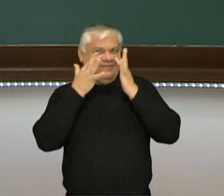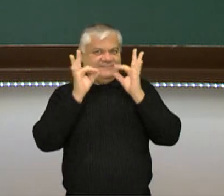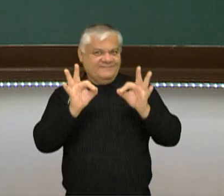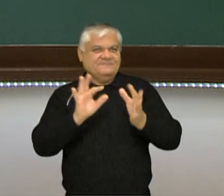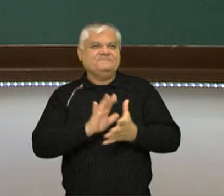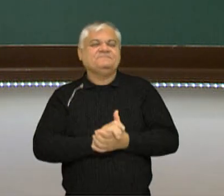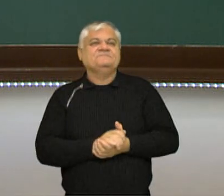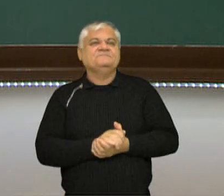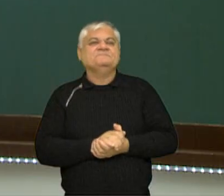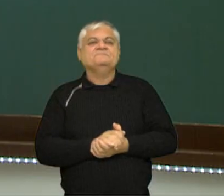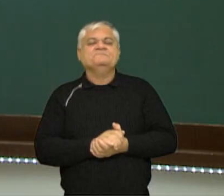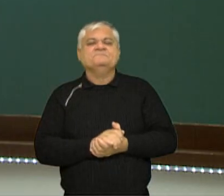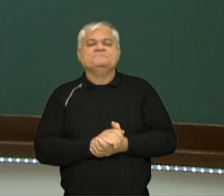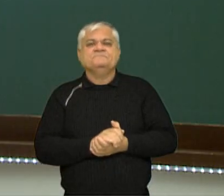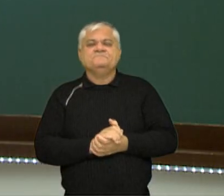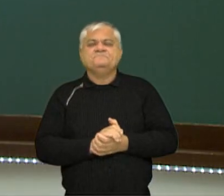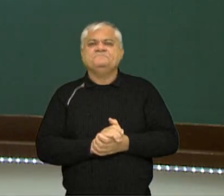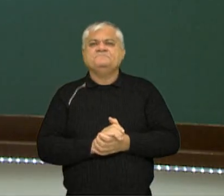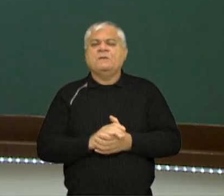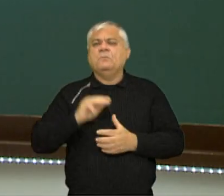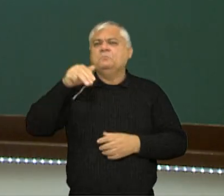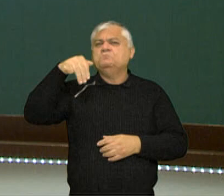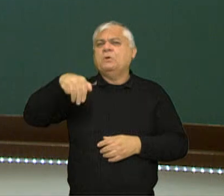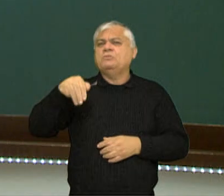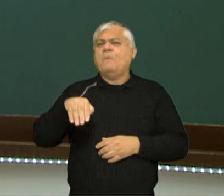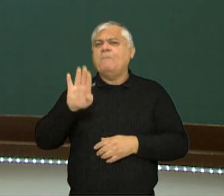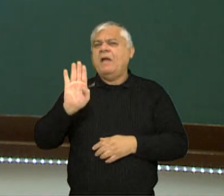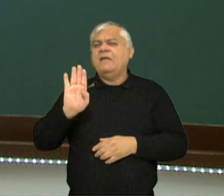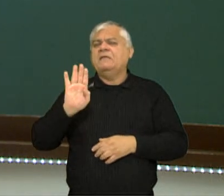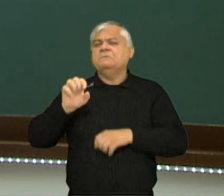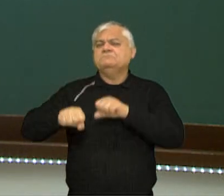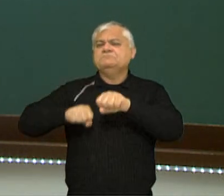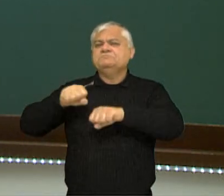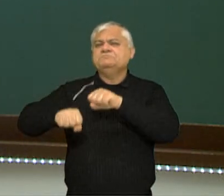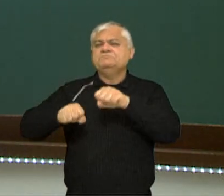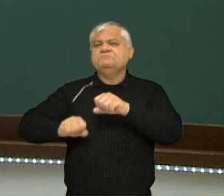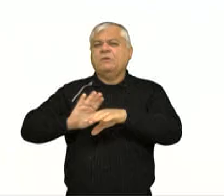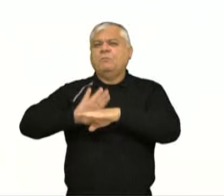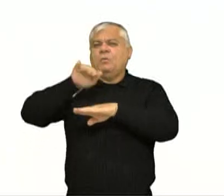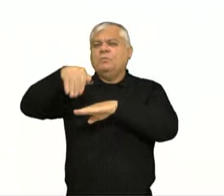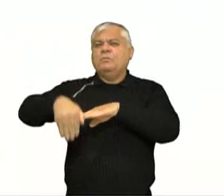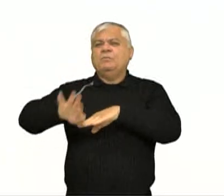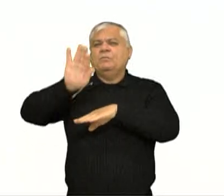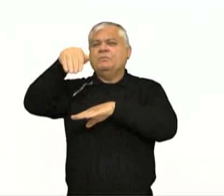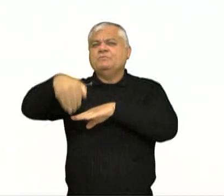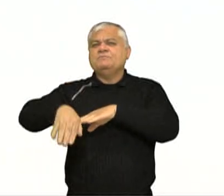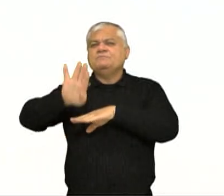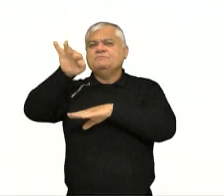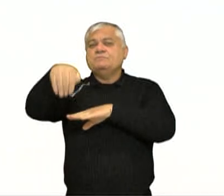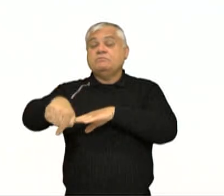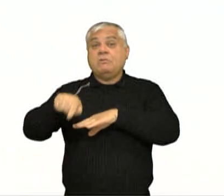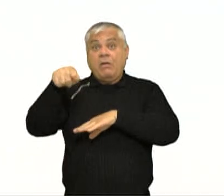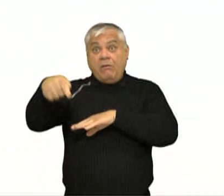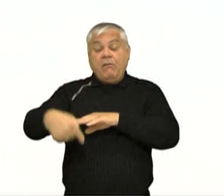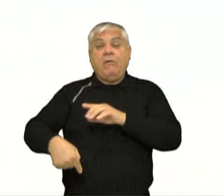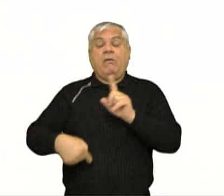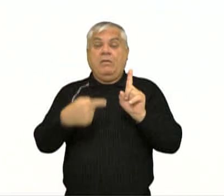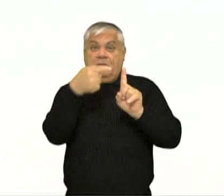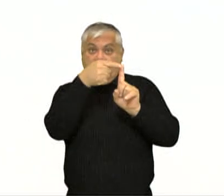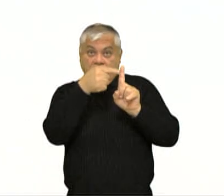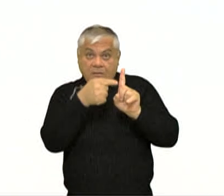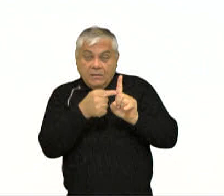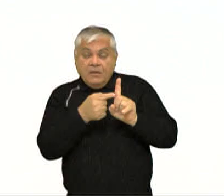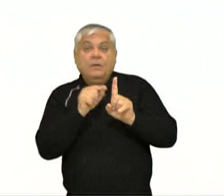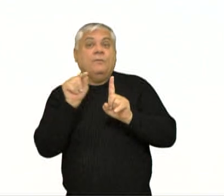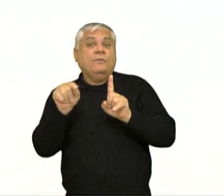Olha só. O mountain bike, ou bicicleta de montanha, então, é uma modalidade de ciclismo na